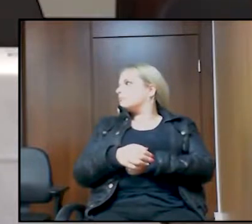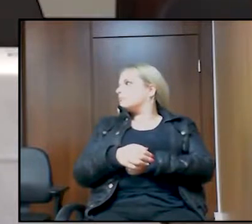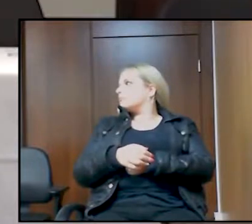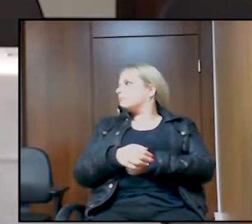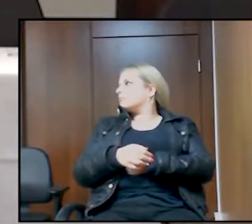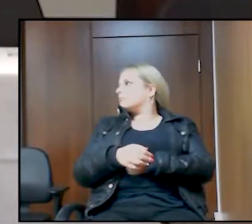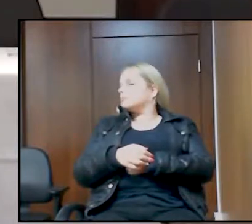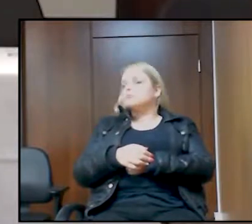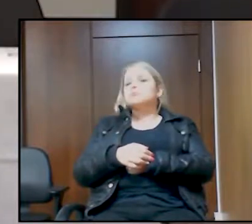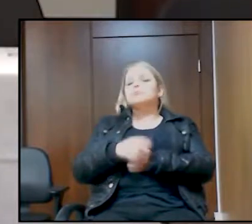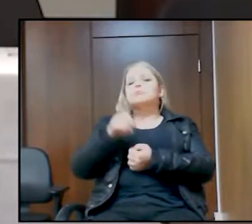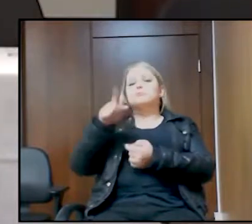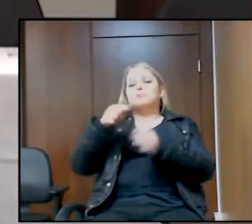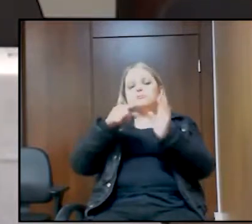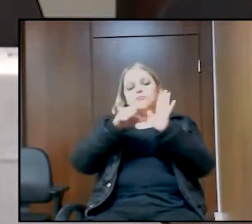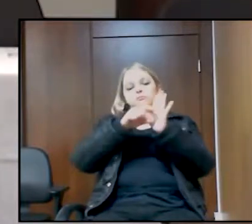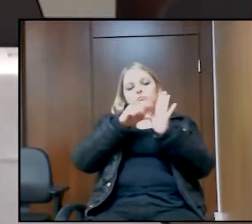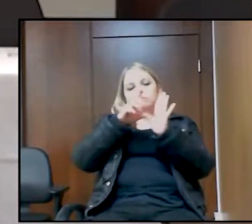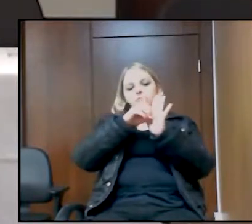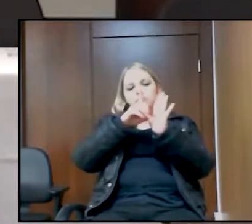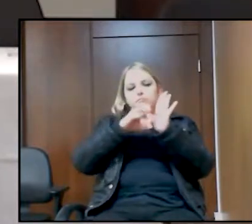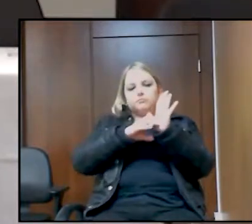na minuta do decreto,